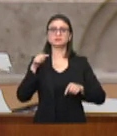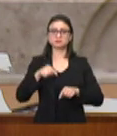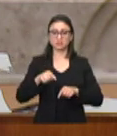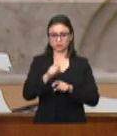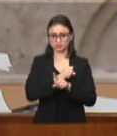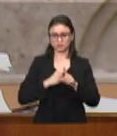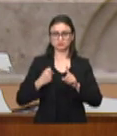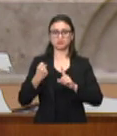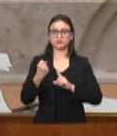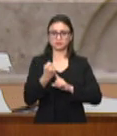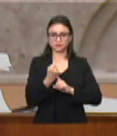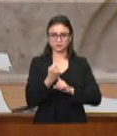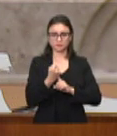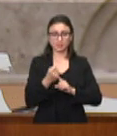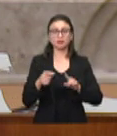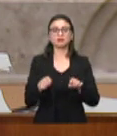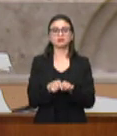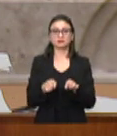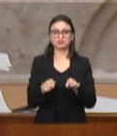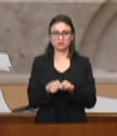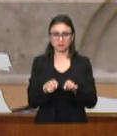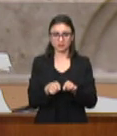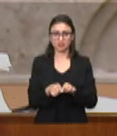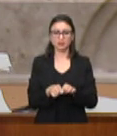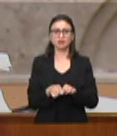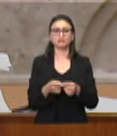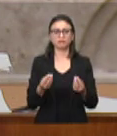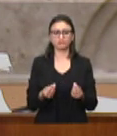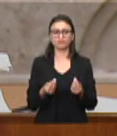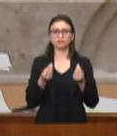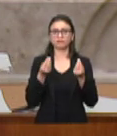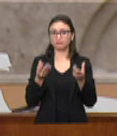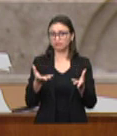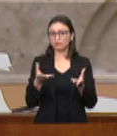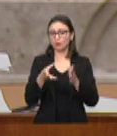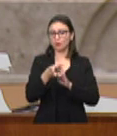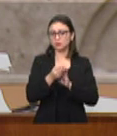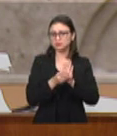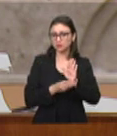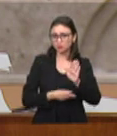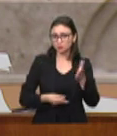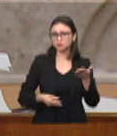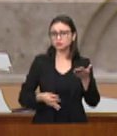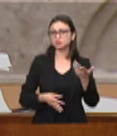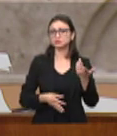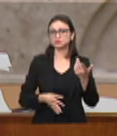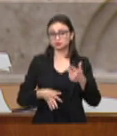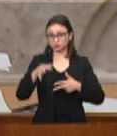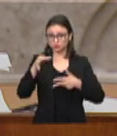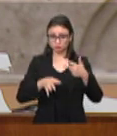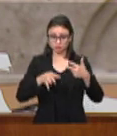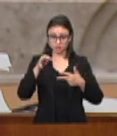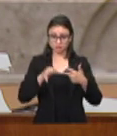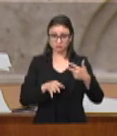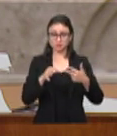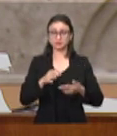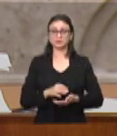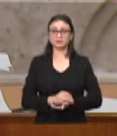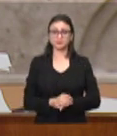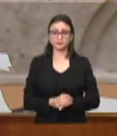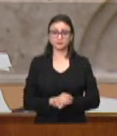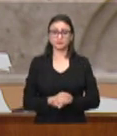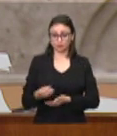a sociedade. Além disso, a disponibilização de conteúdo jurisprudencial recente